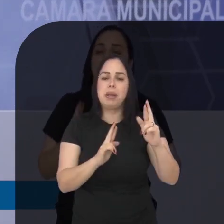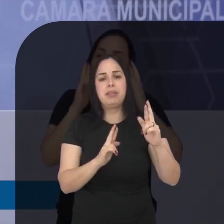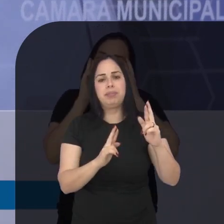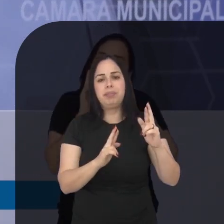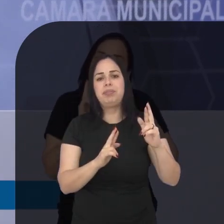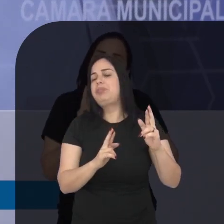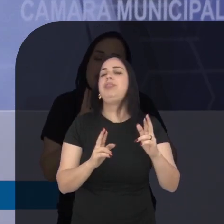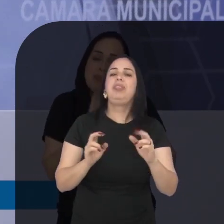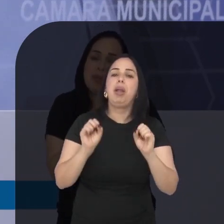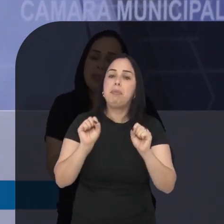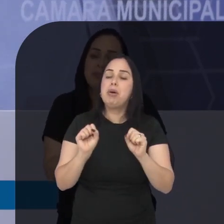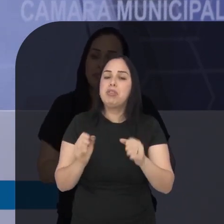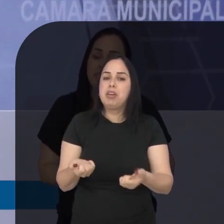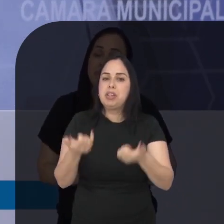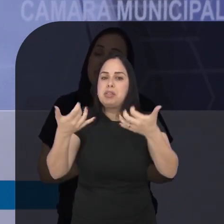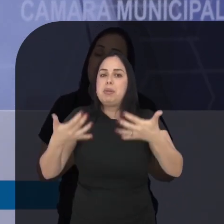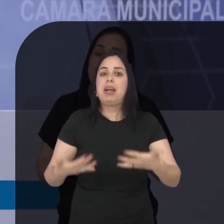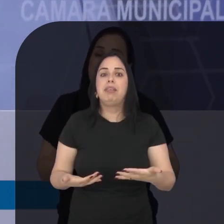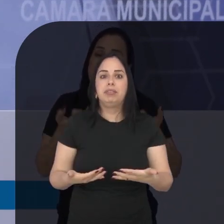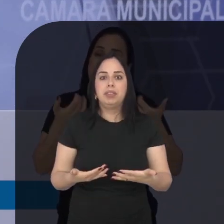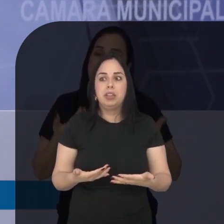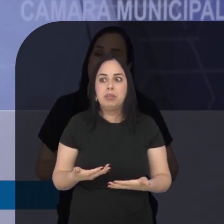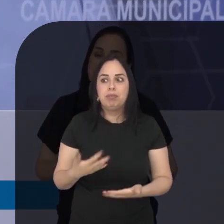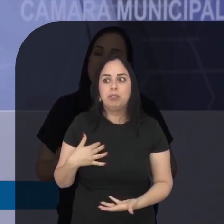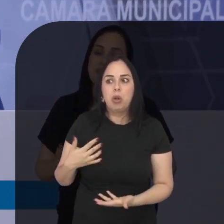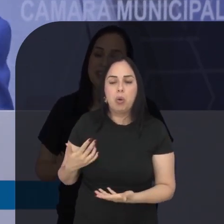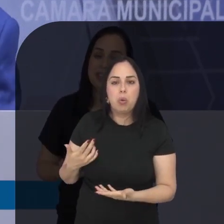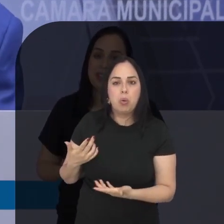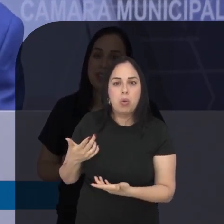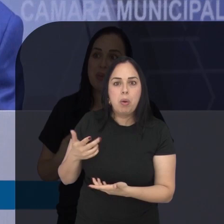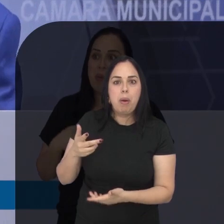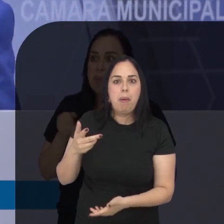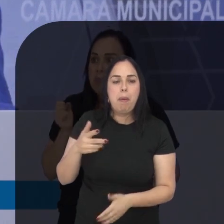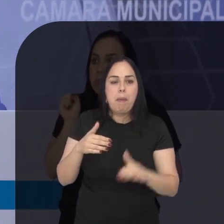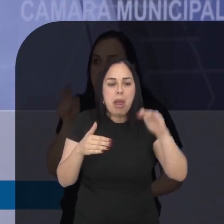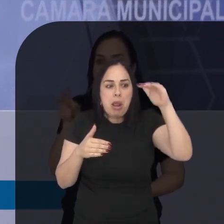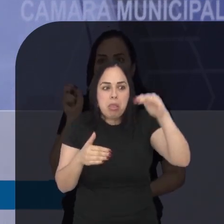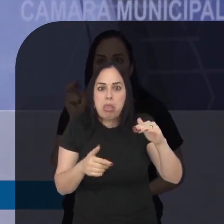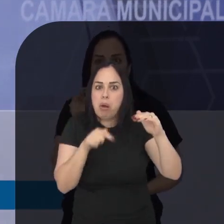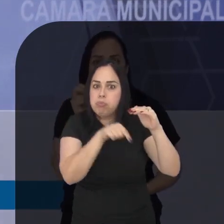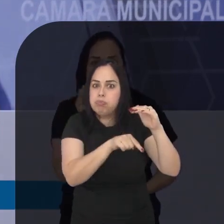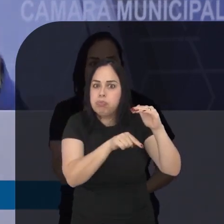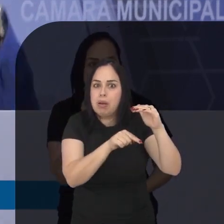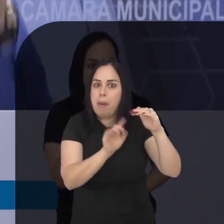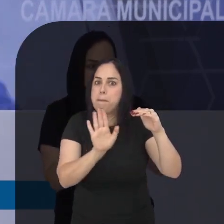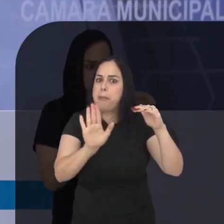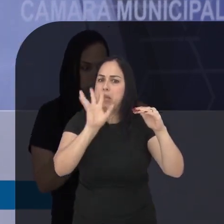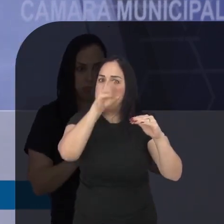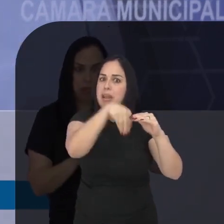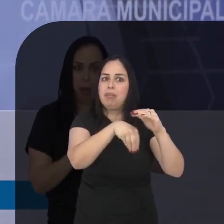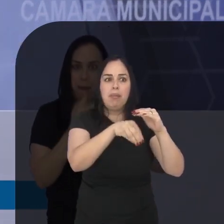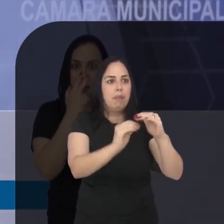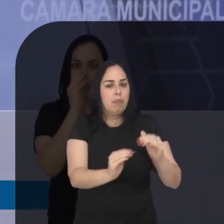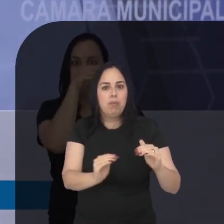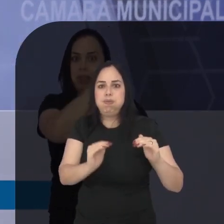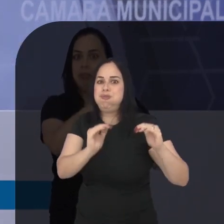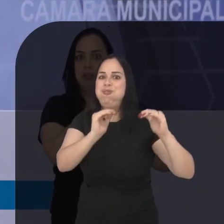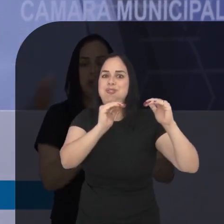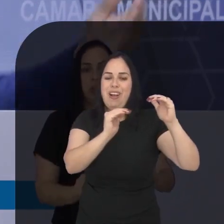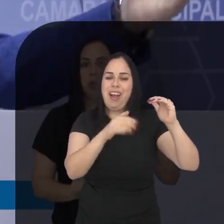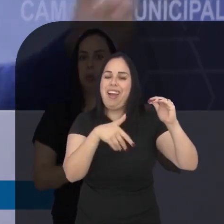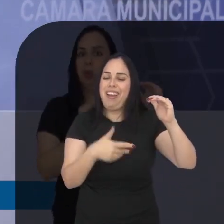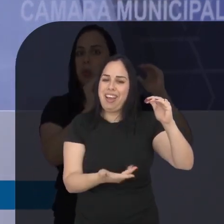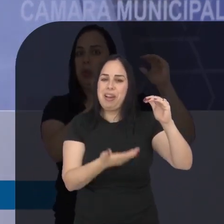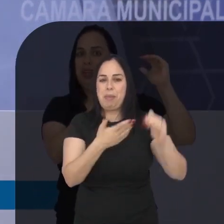respeito, eu posso dizer, eu nunca vi um baixinho tão grande